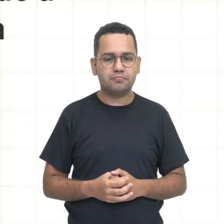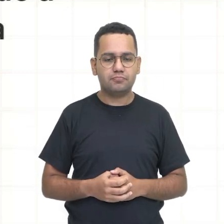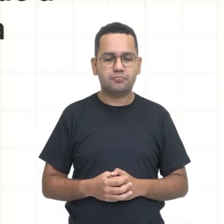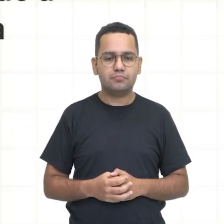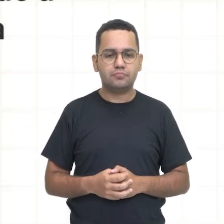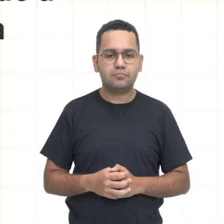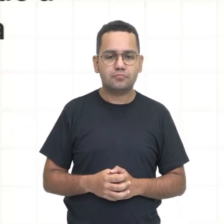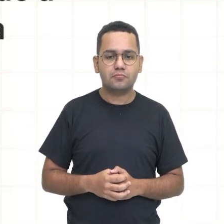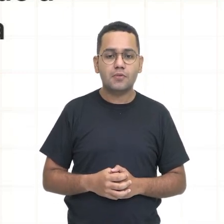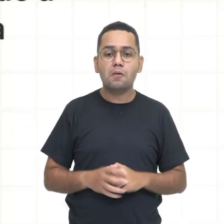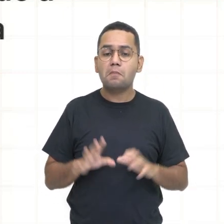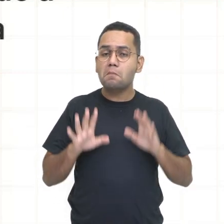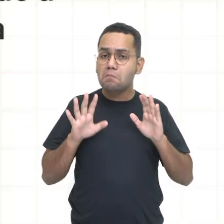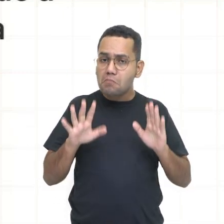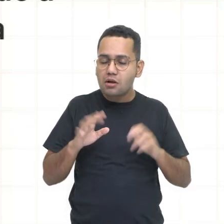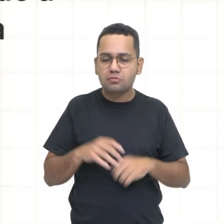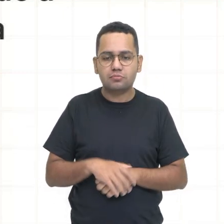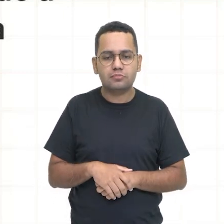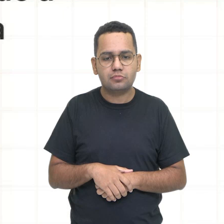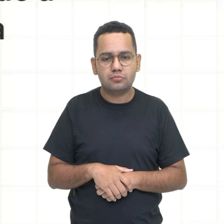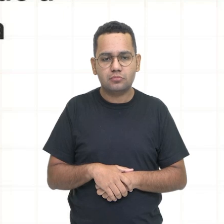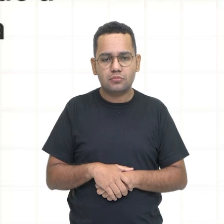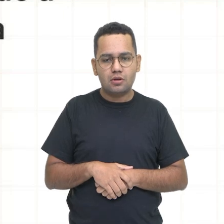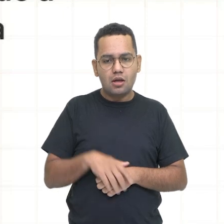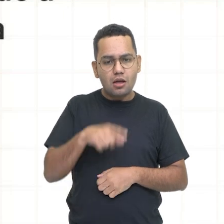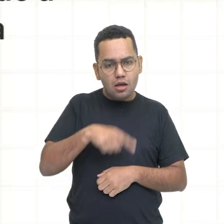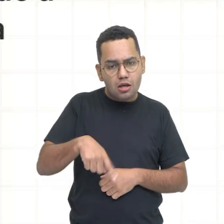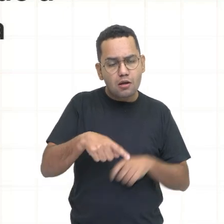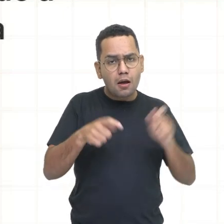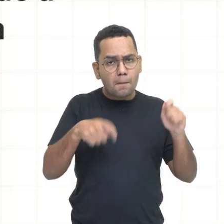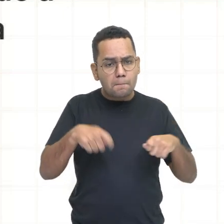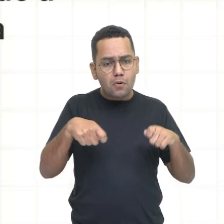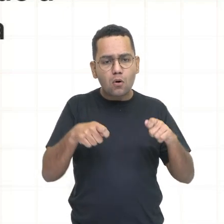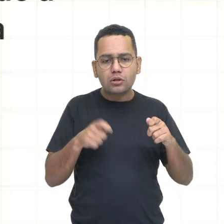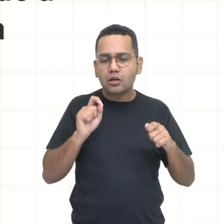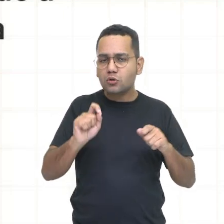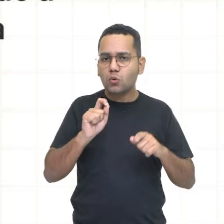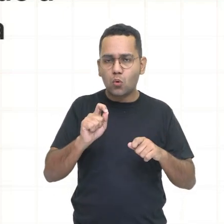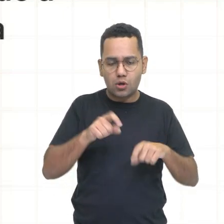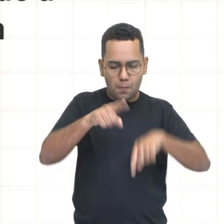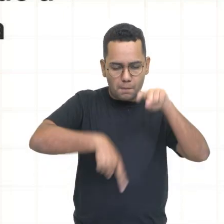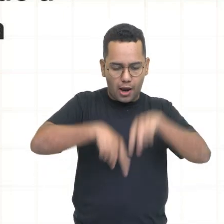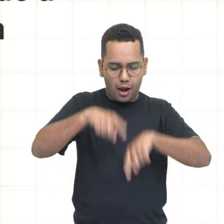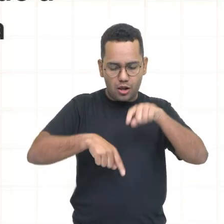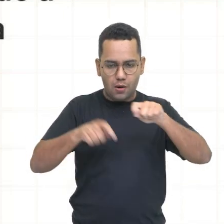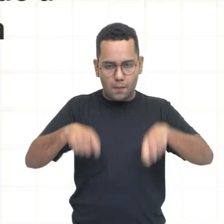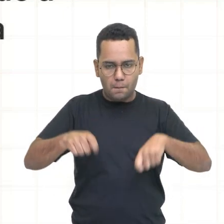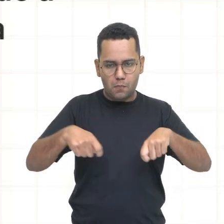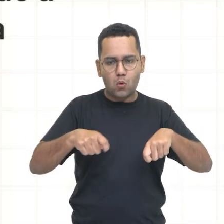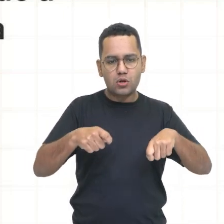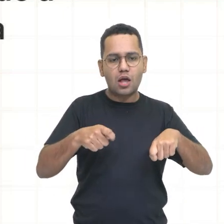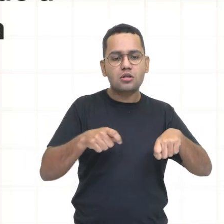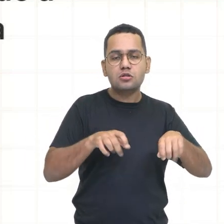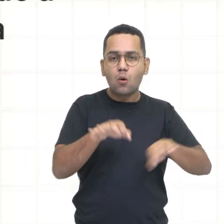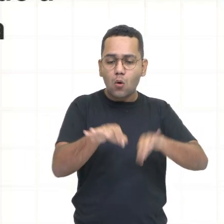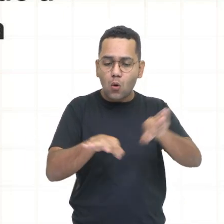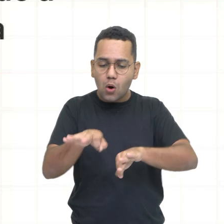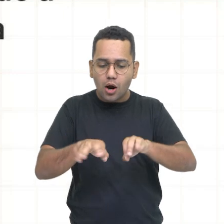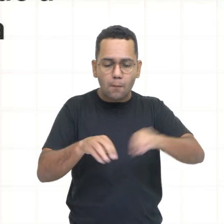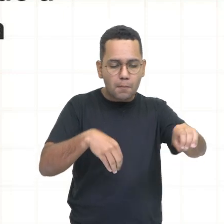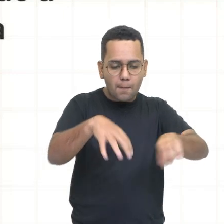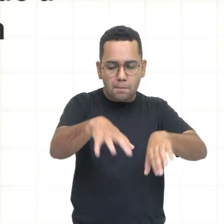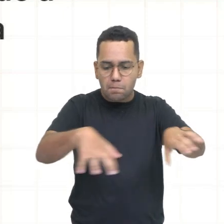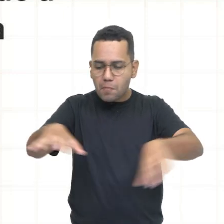Esperava-se que a produção agrícola da região fosse escoada para outras partes do país e promovesse